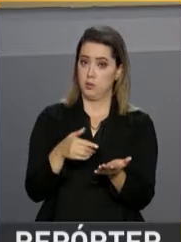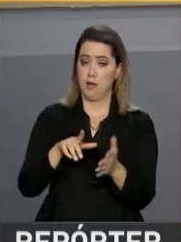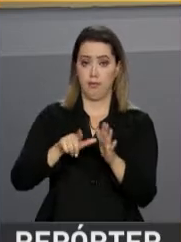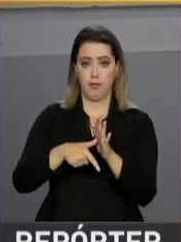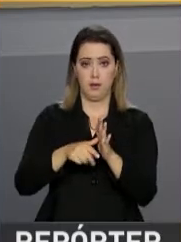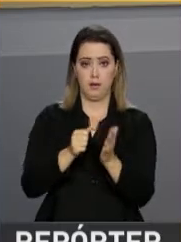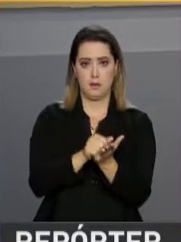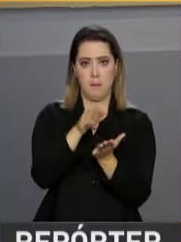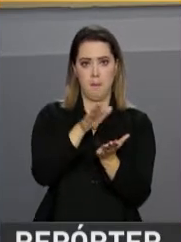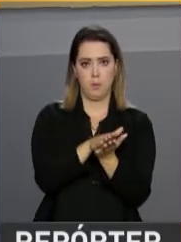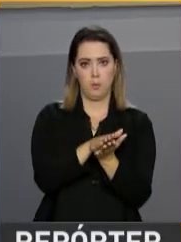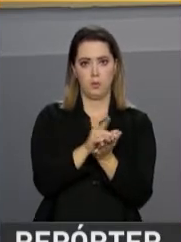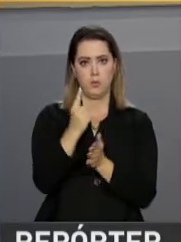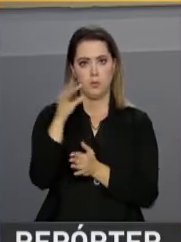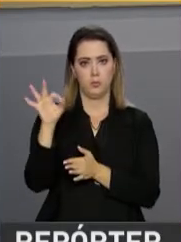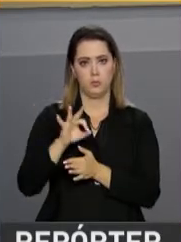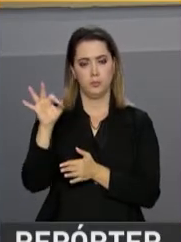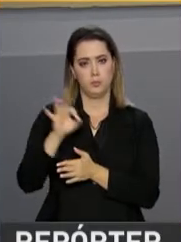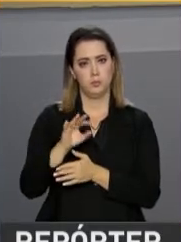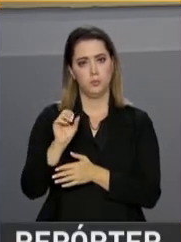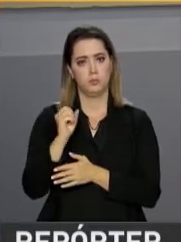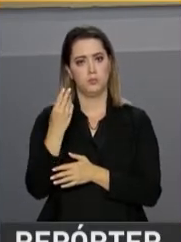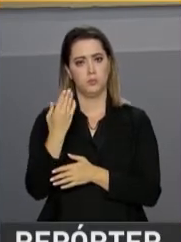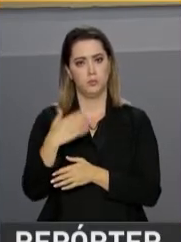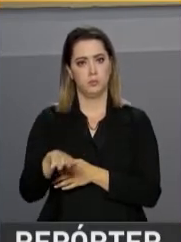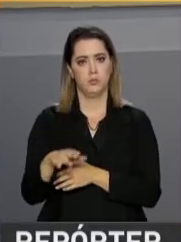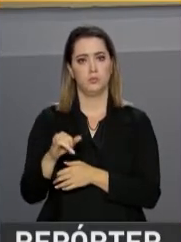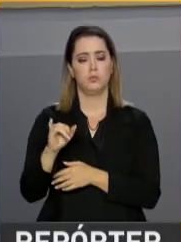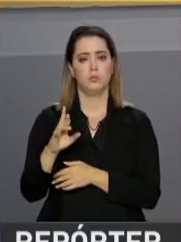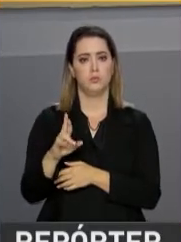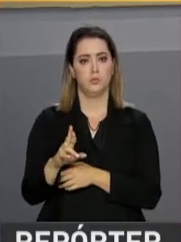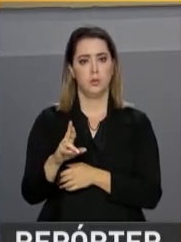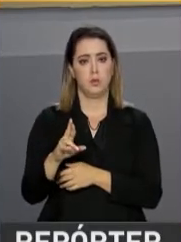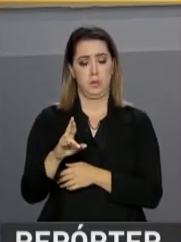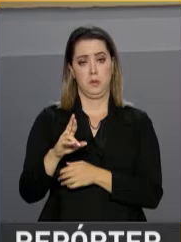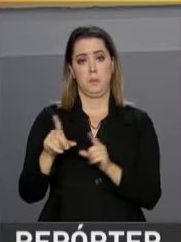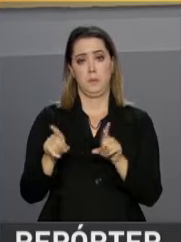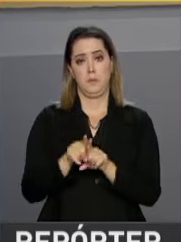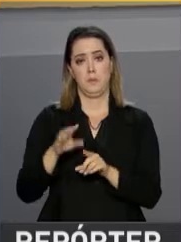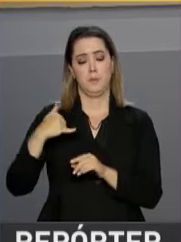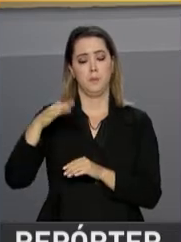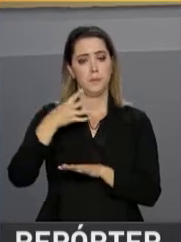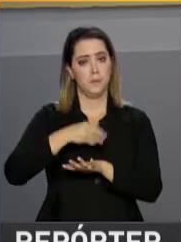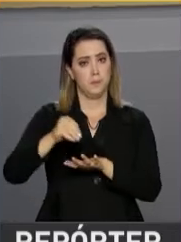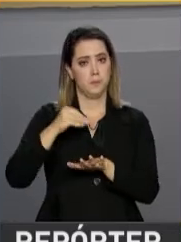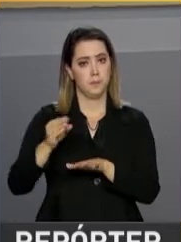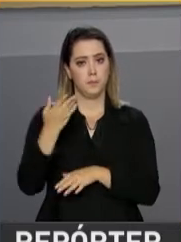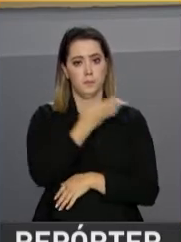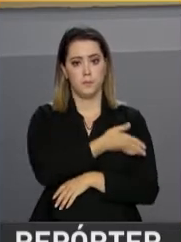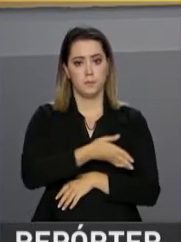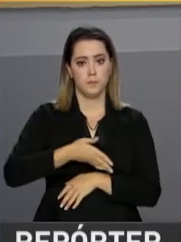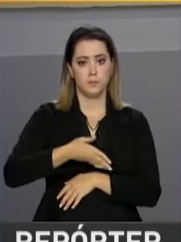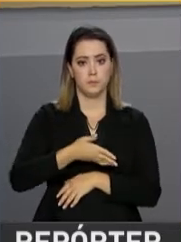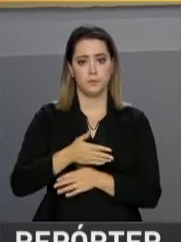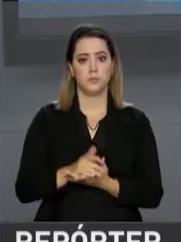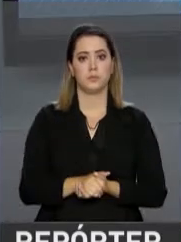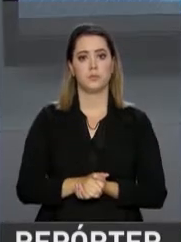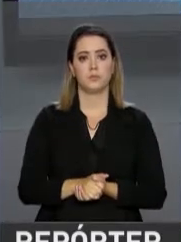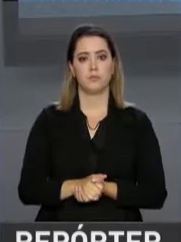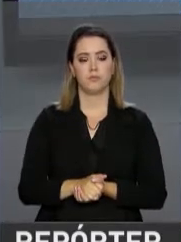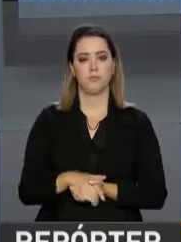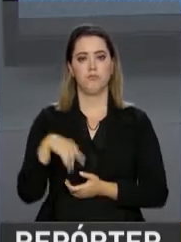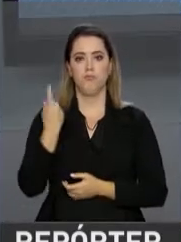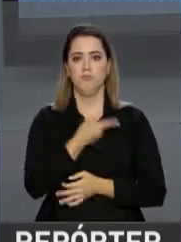ao mês-calendário ou fração sobre o imposto devido mais informações no site da receita